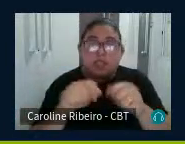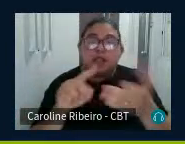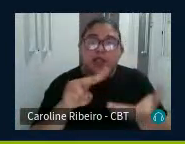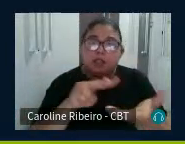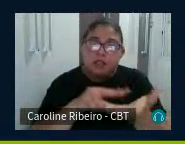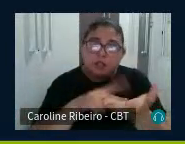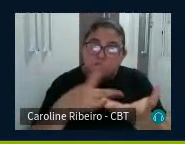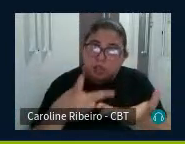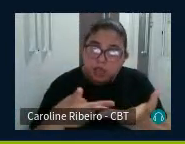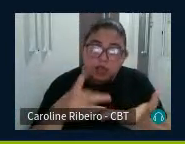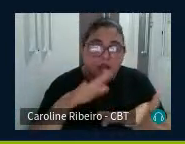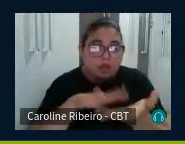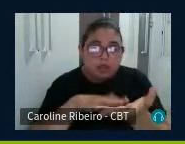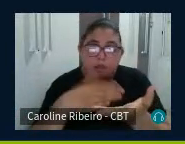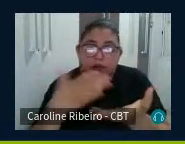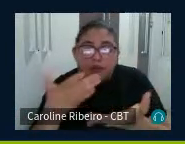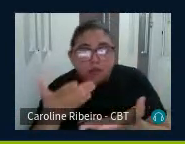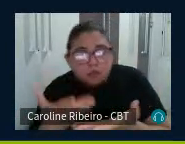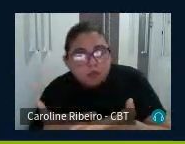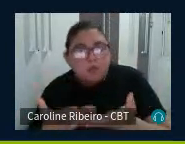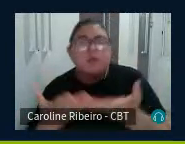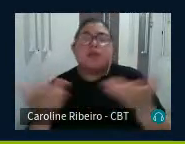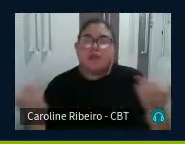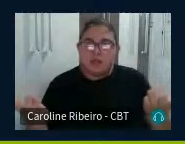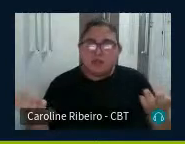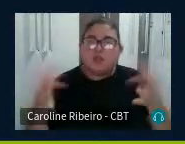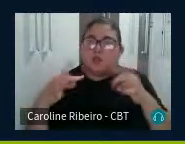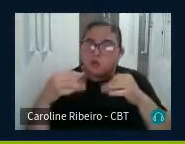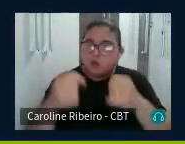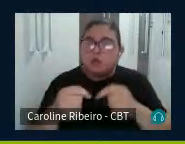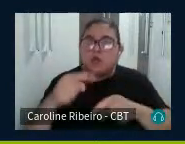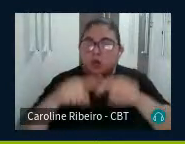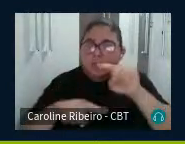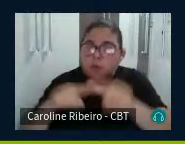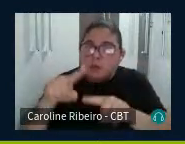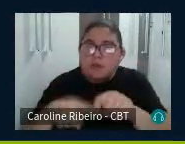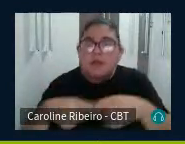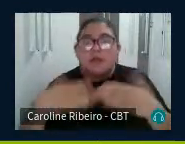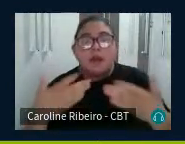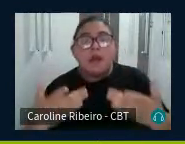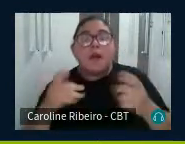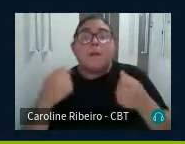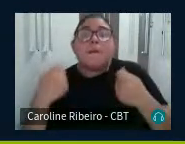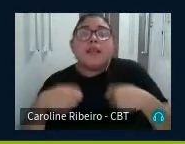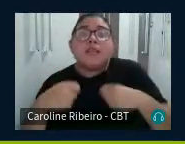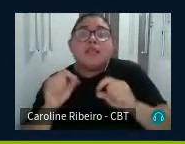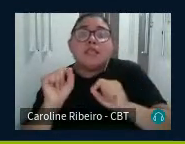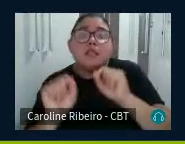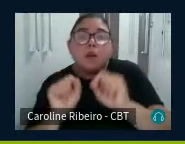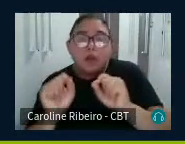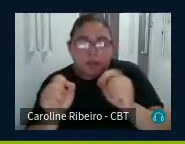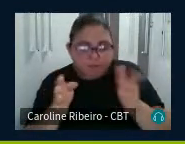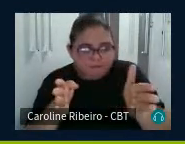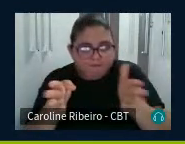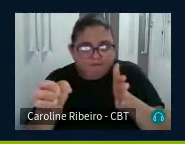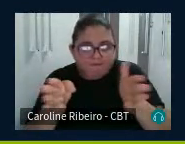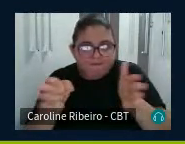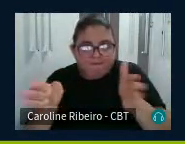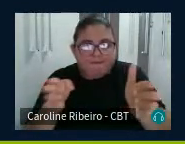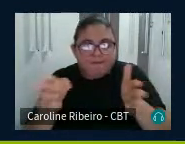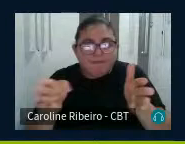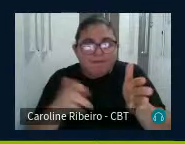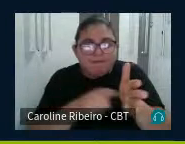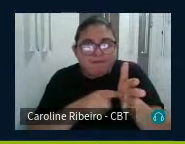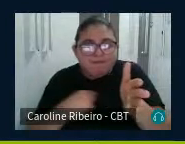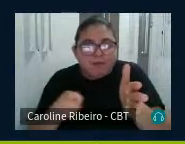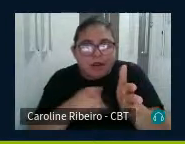as traduções, as interpretações, né? E tudo isso requer um tempo, isso aí requer um